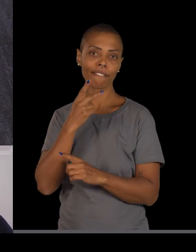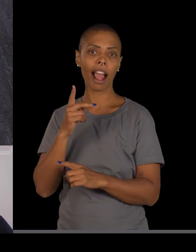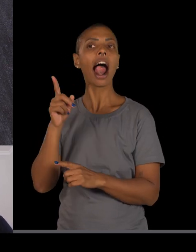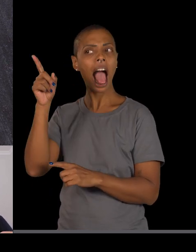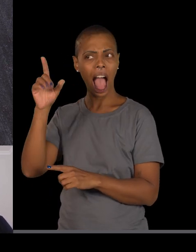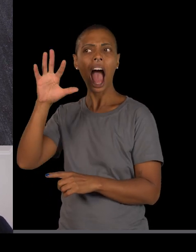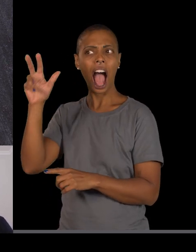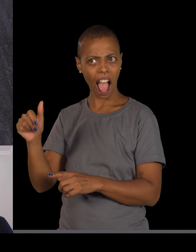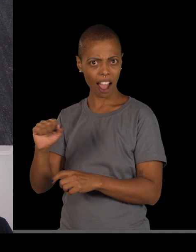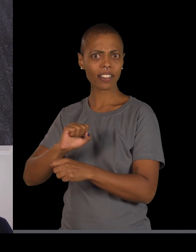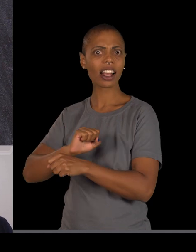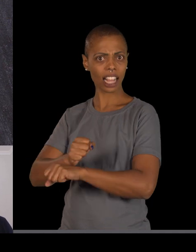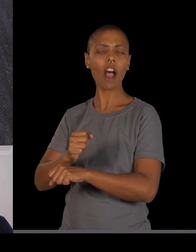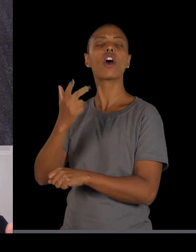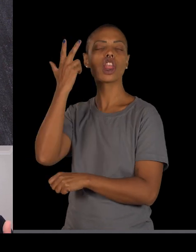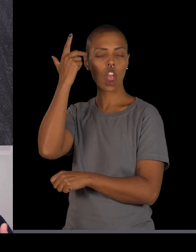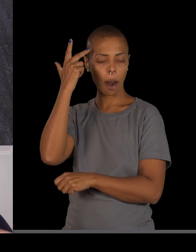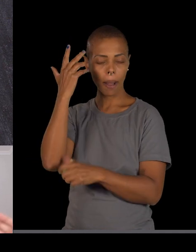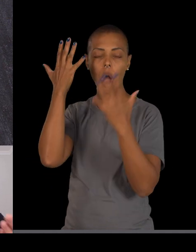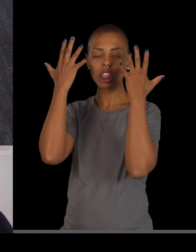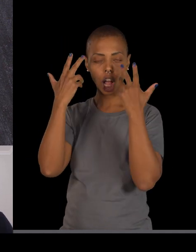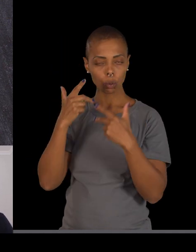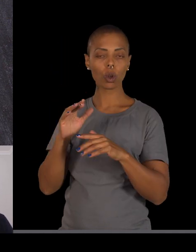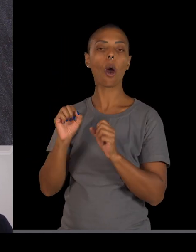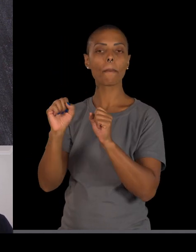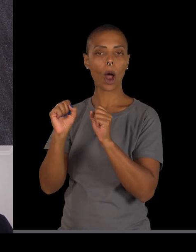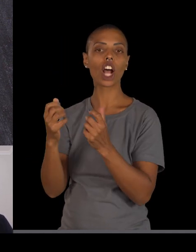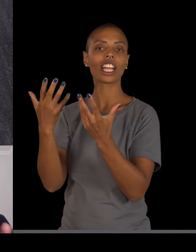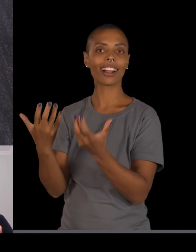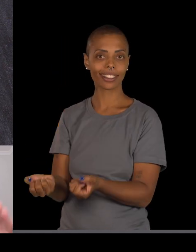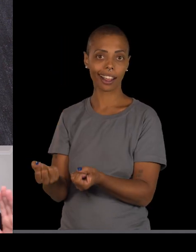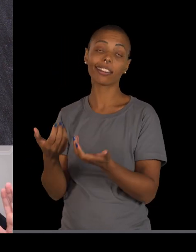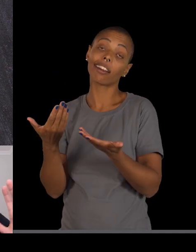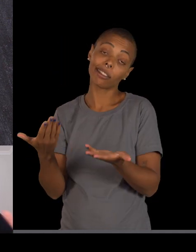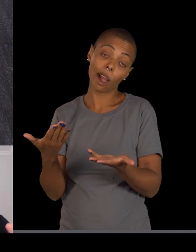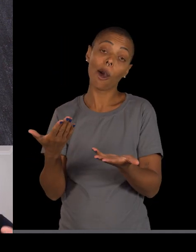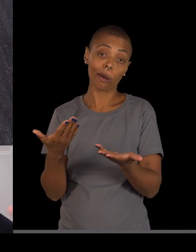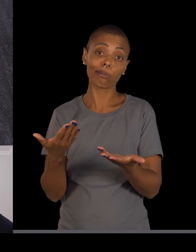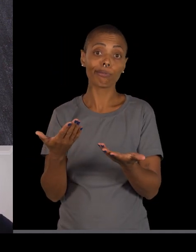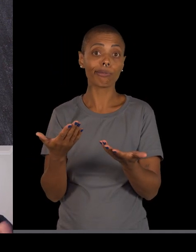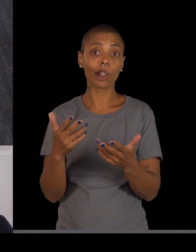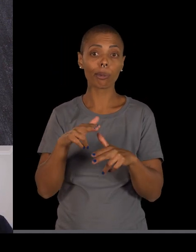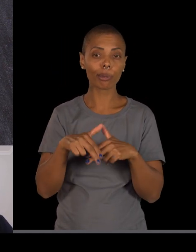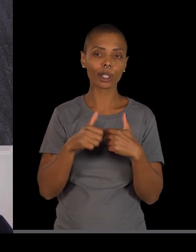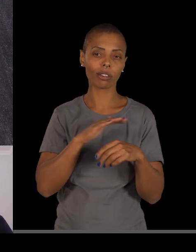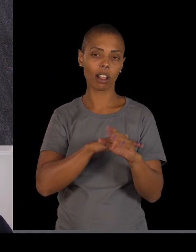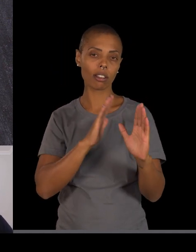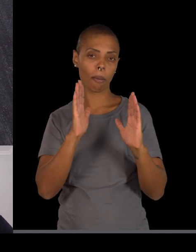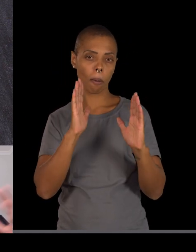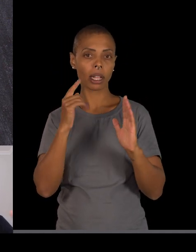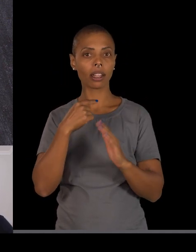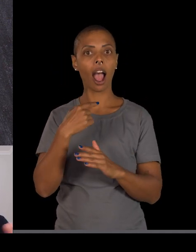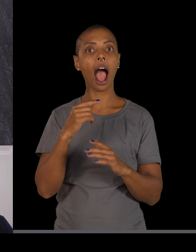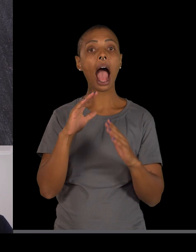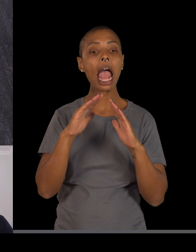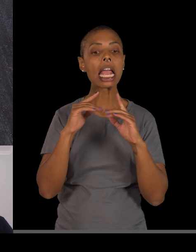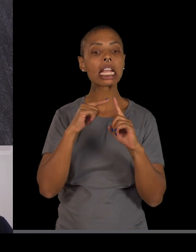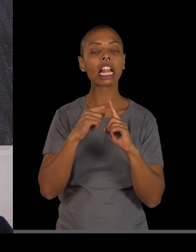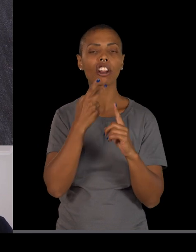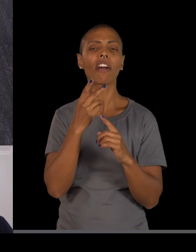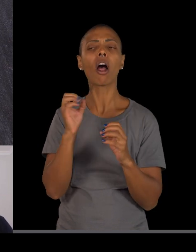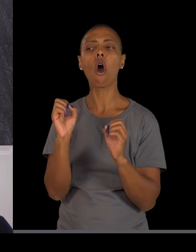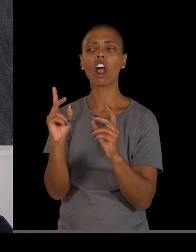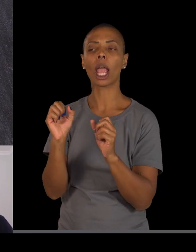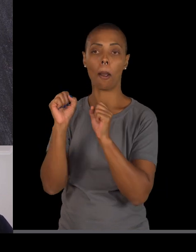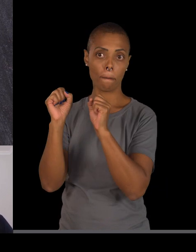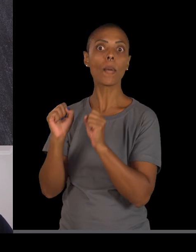algo normal, era algo natural, e por conta disso, então, ok, na visão da época, né, a igreja defendia que